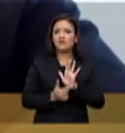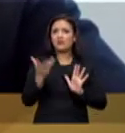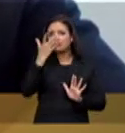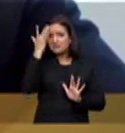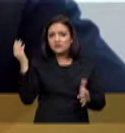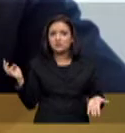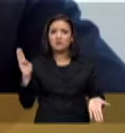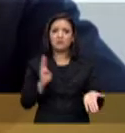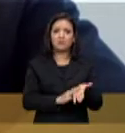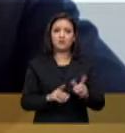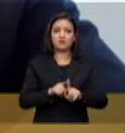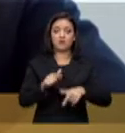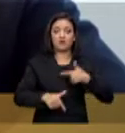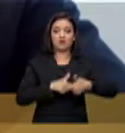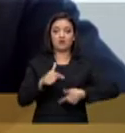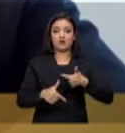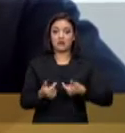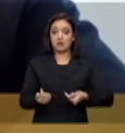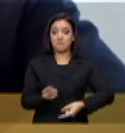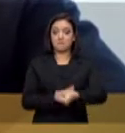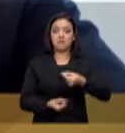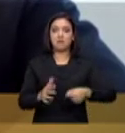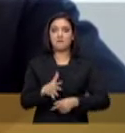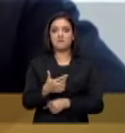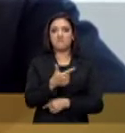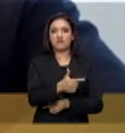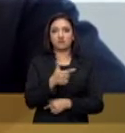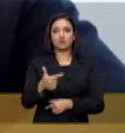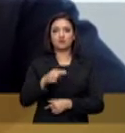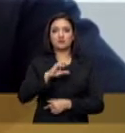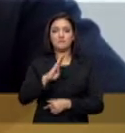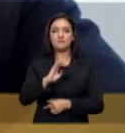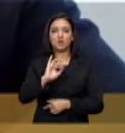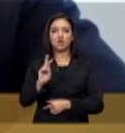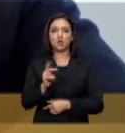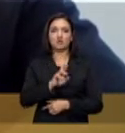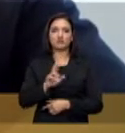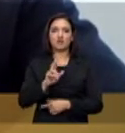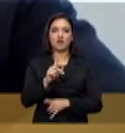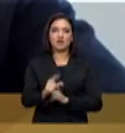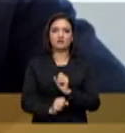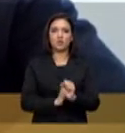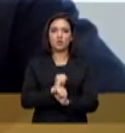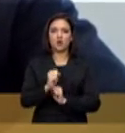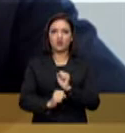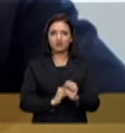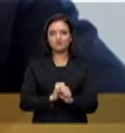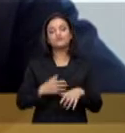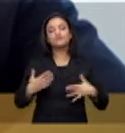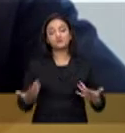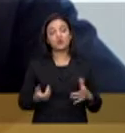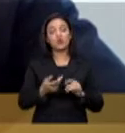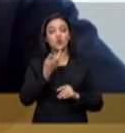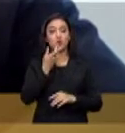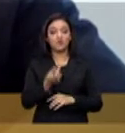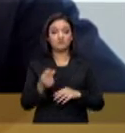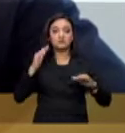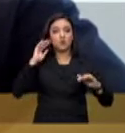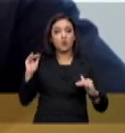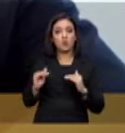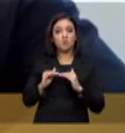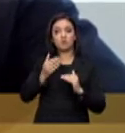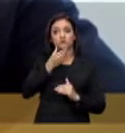de R$22 bilhões ao ano. E fazendo coro ao colega que me antecedeu na